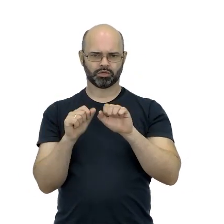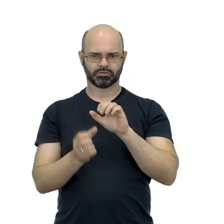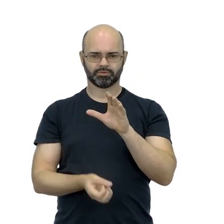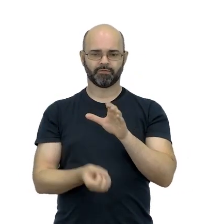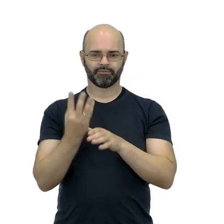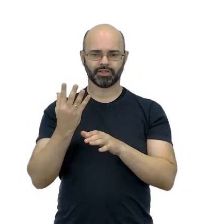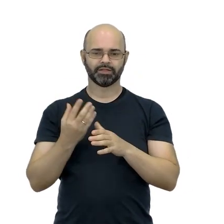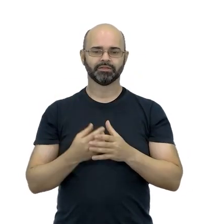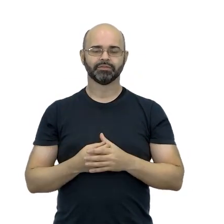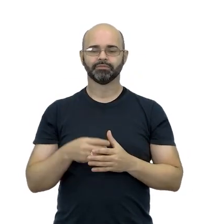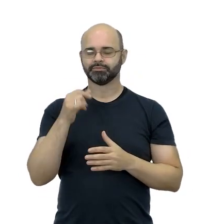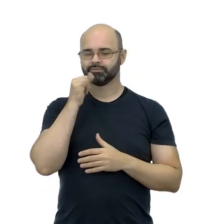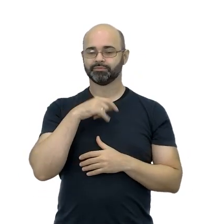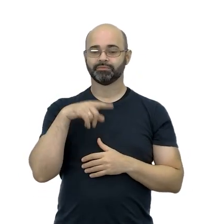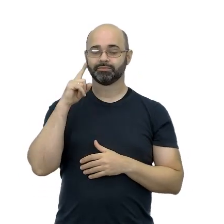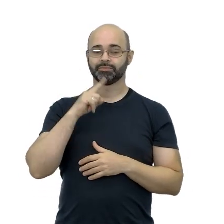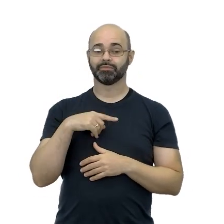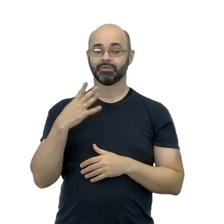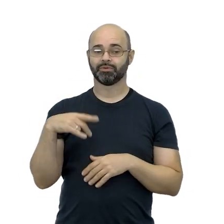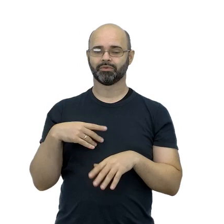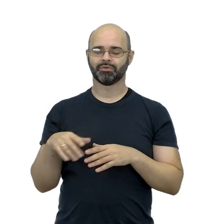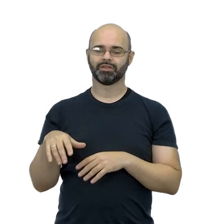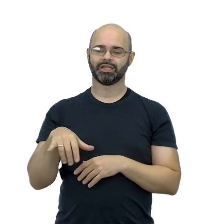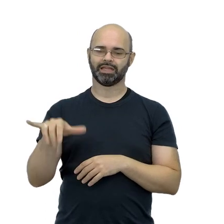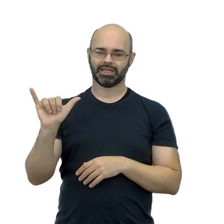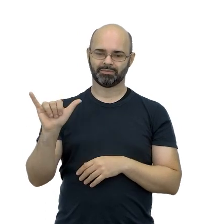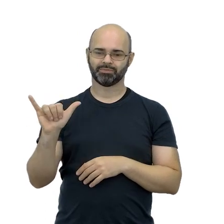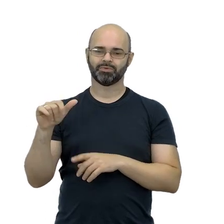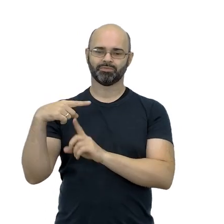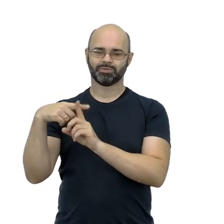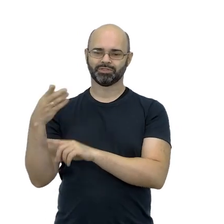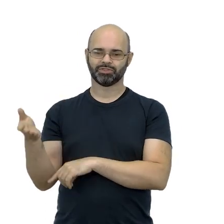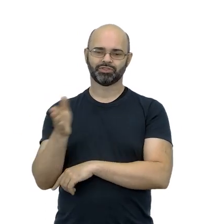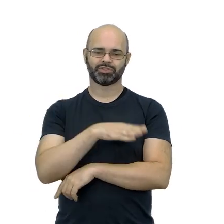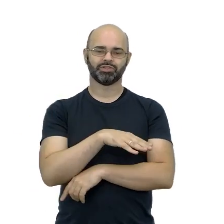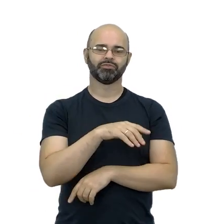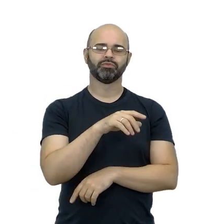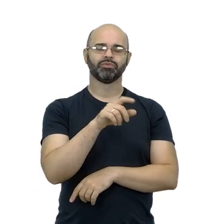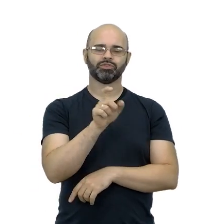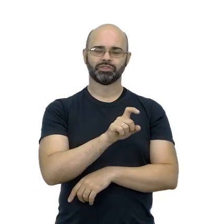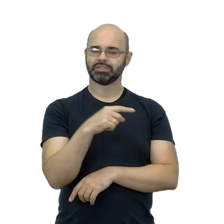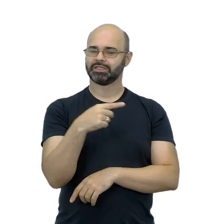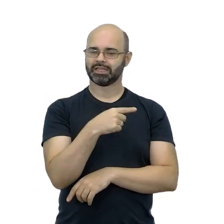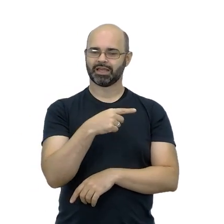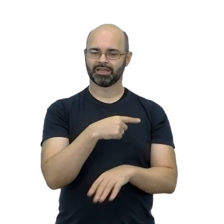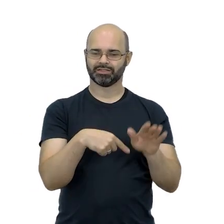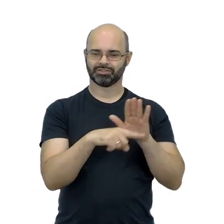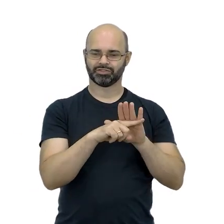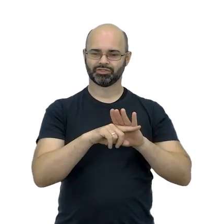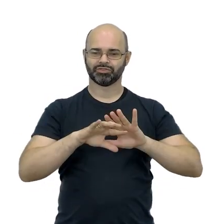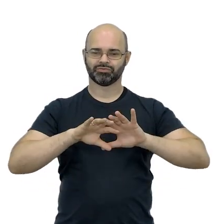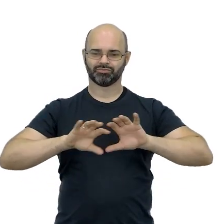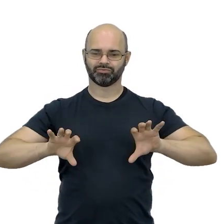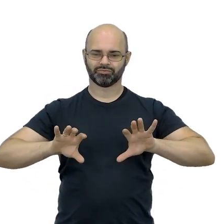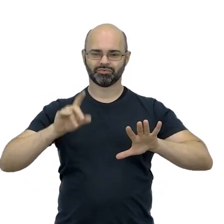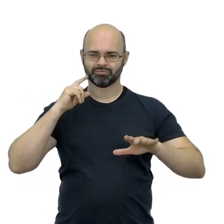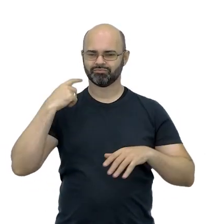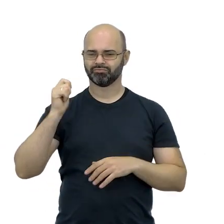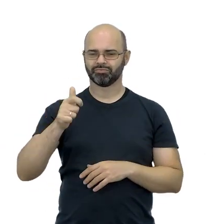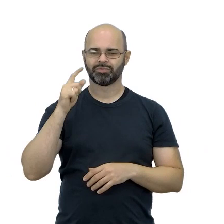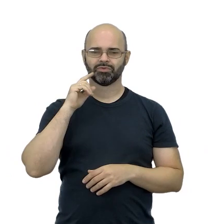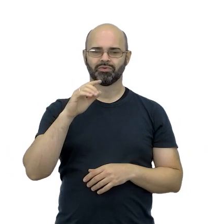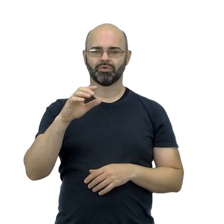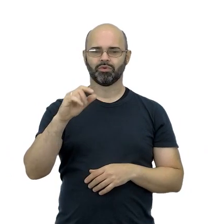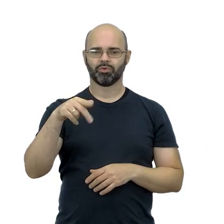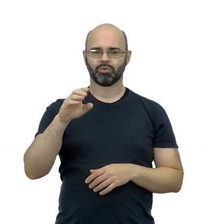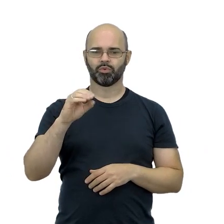eu deixo o y positivo de um lado e o x vai negativo para o outro, obrigatoriamente eu já vejo o coeficiente angular. Se ele é negativo, ele